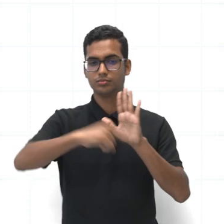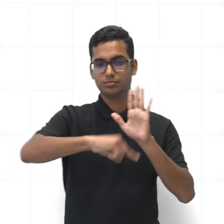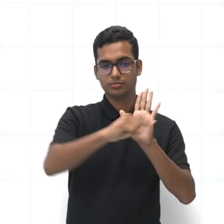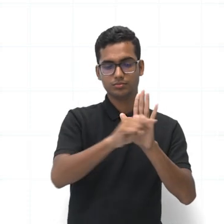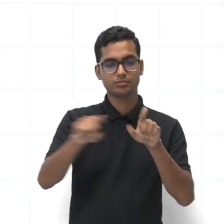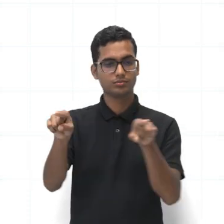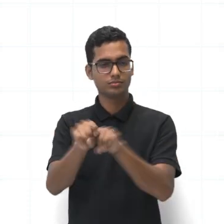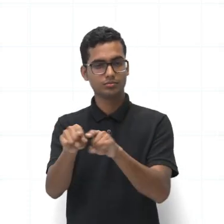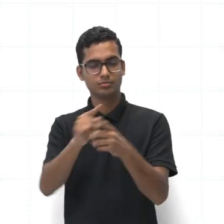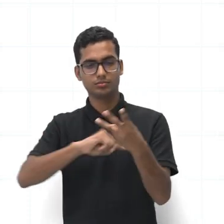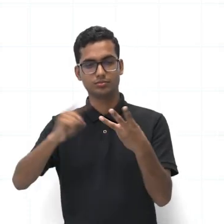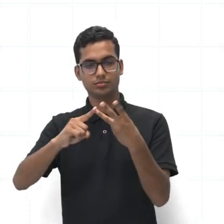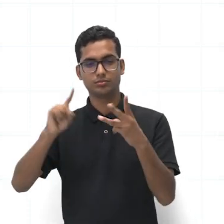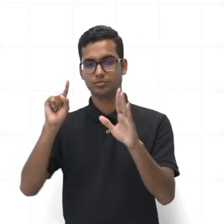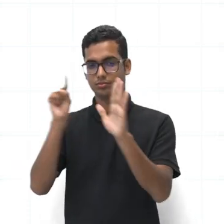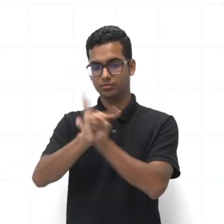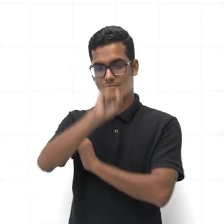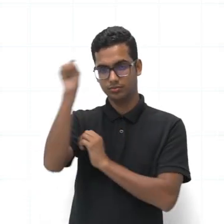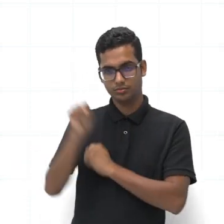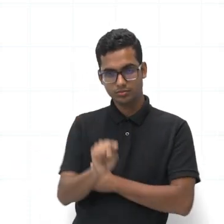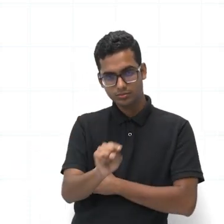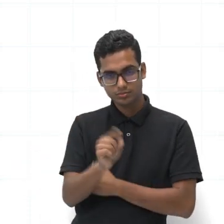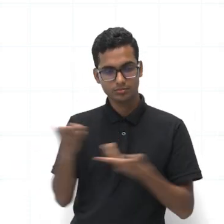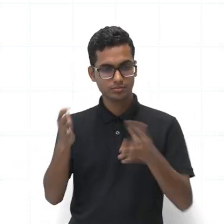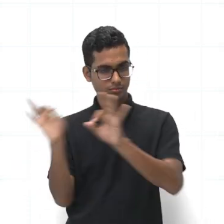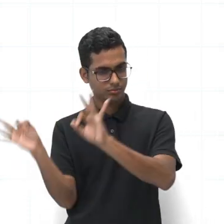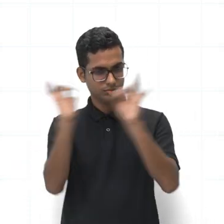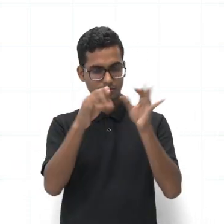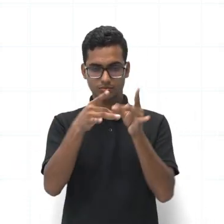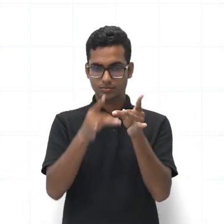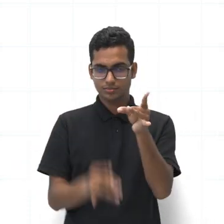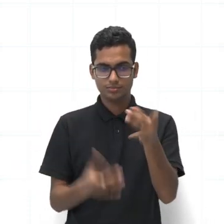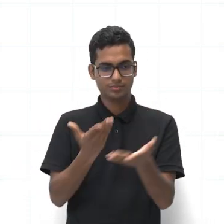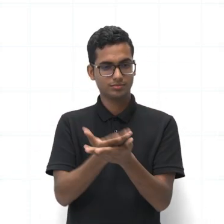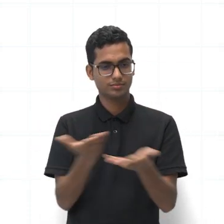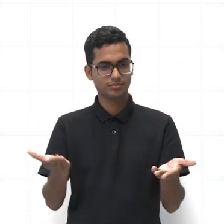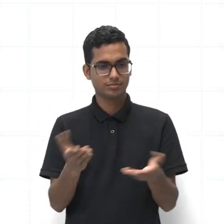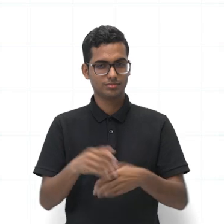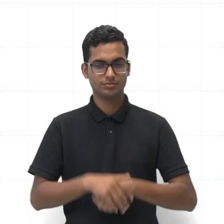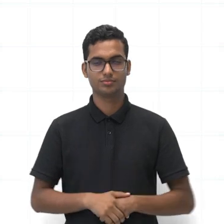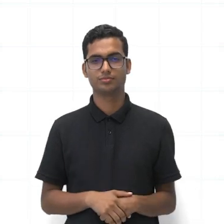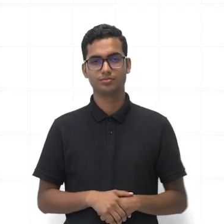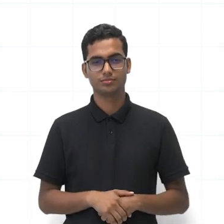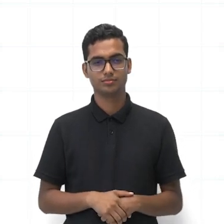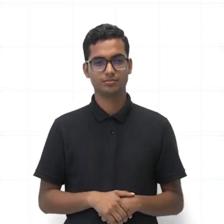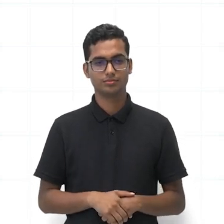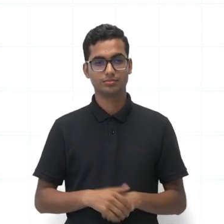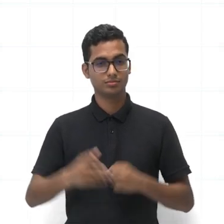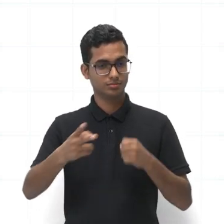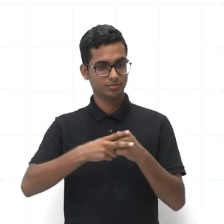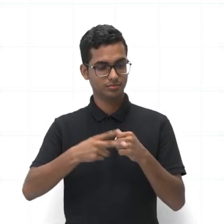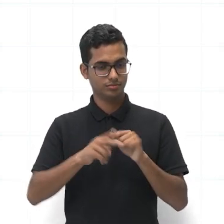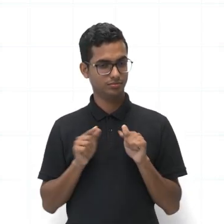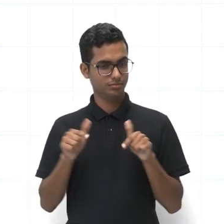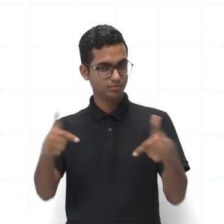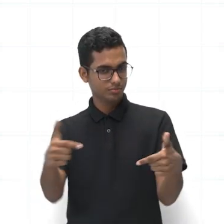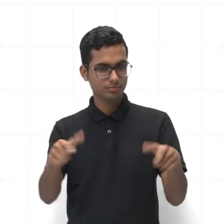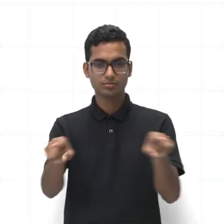e interrogativa. Acompanhe agora o detalhamento. São verbos de